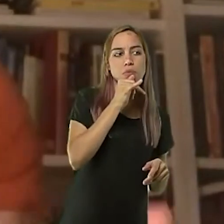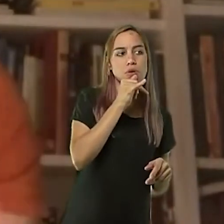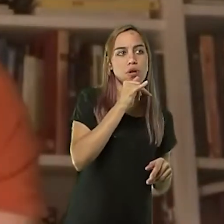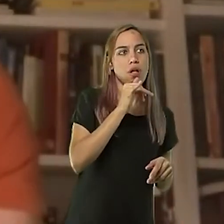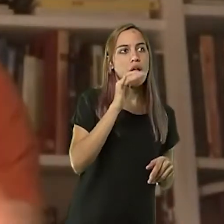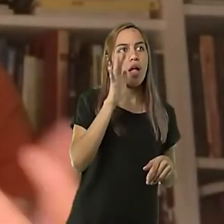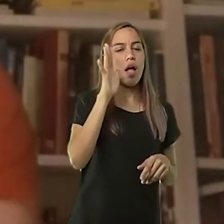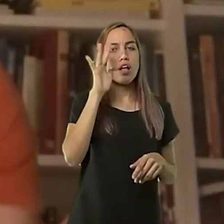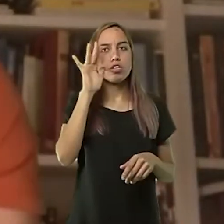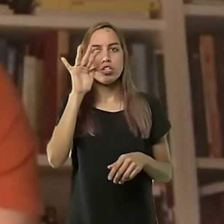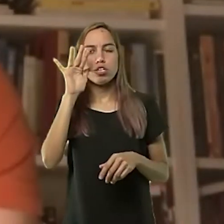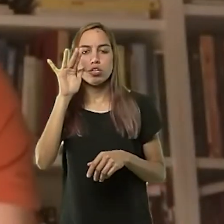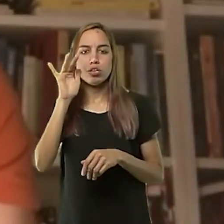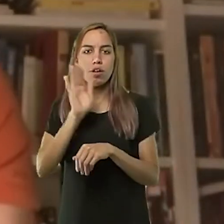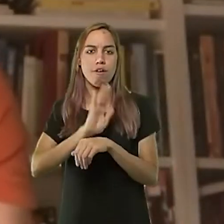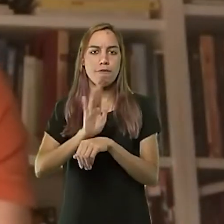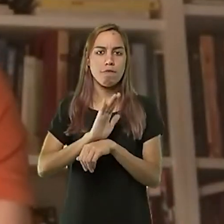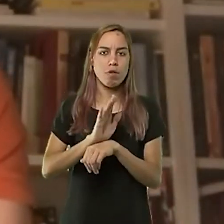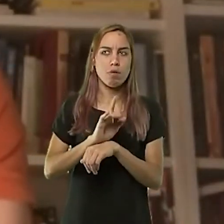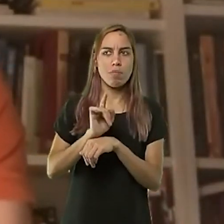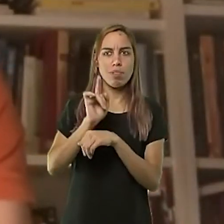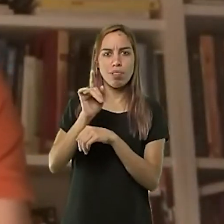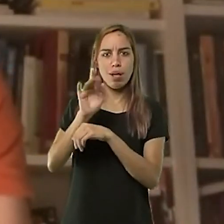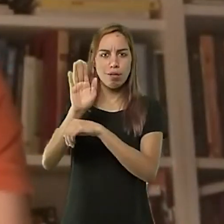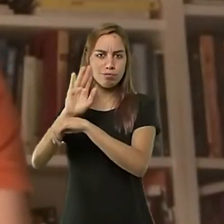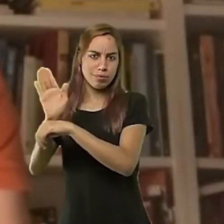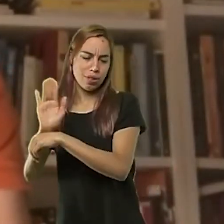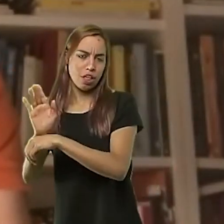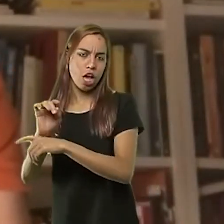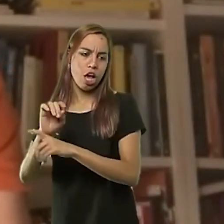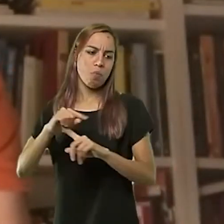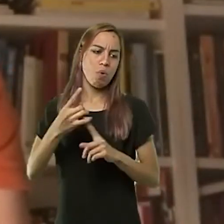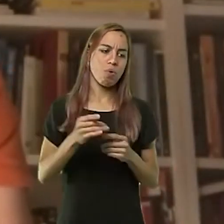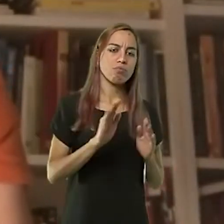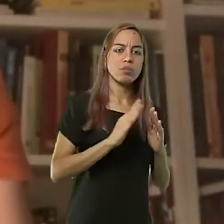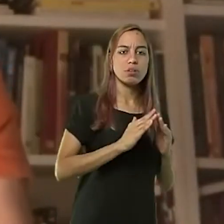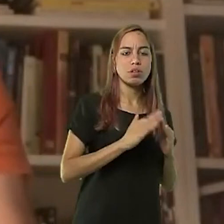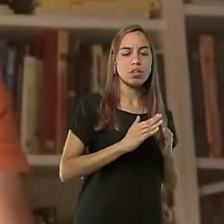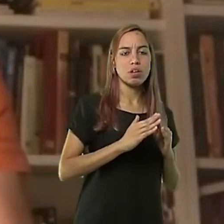há aqui relações que são insubstituíveis.